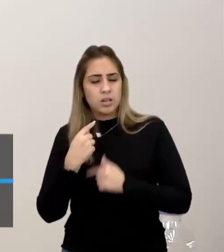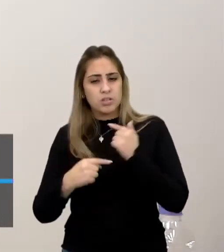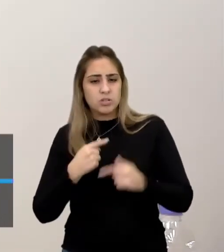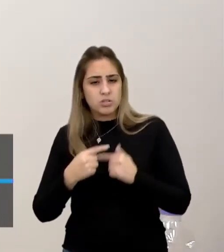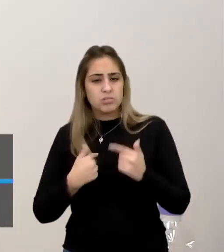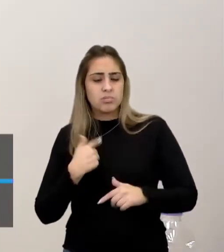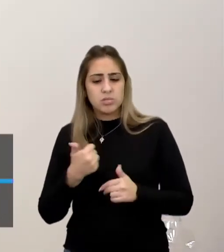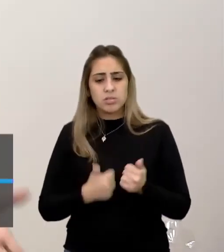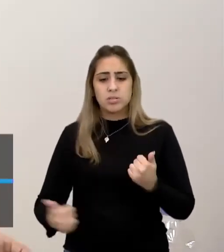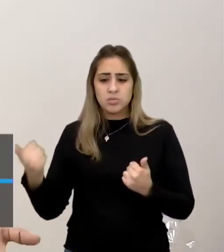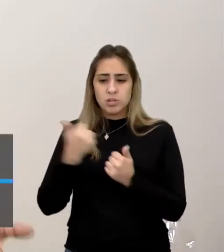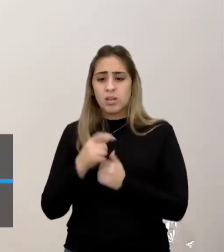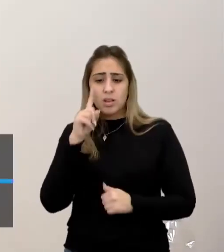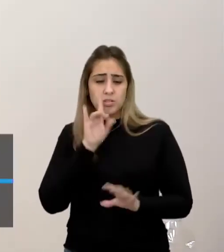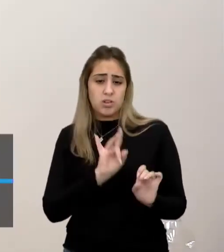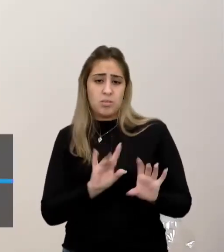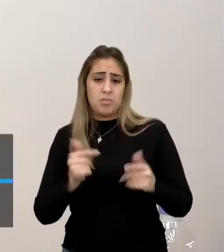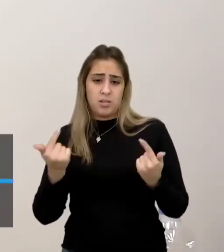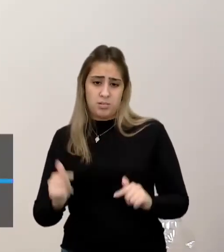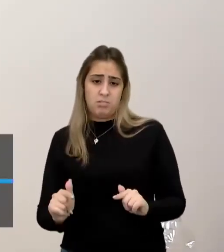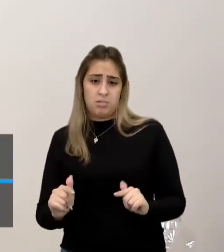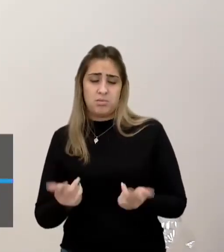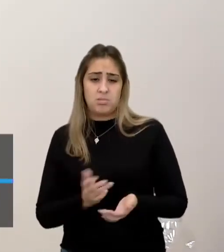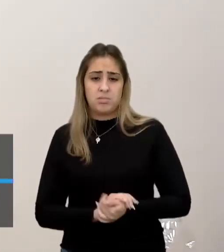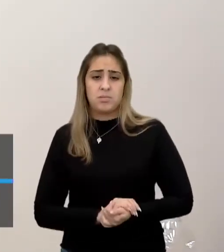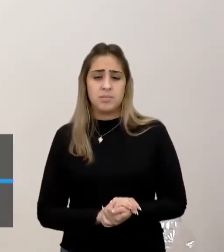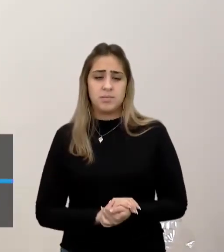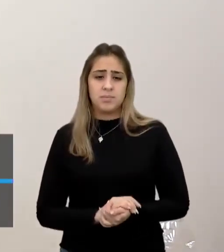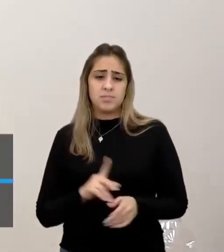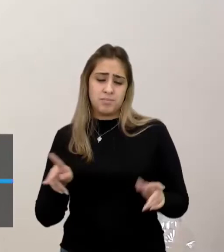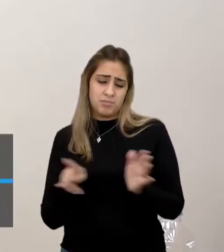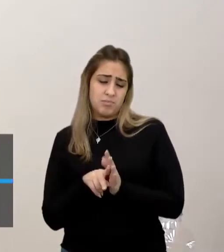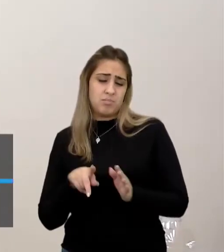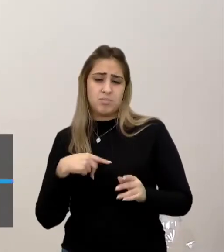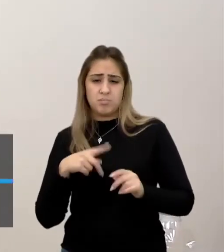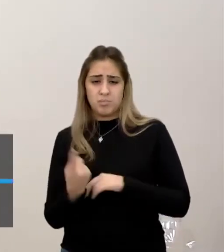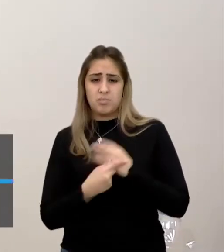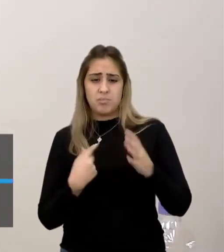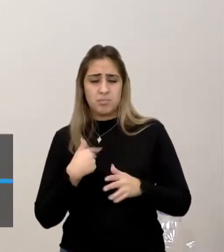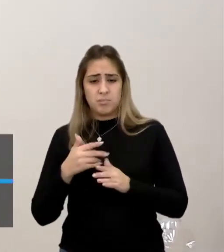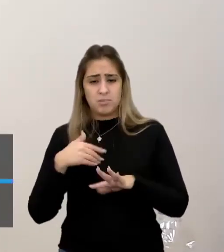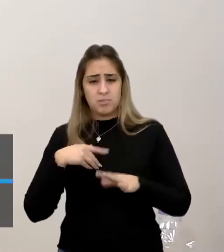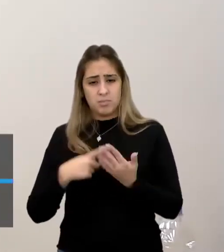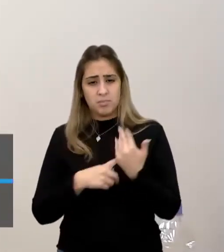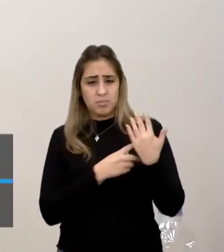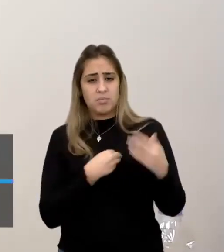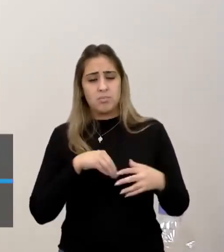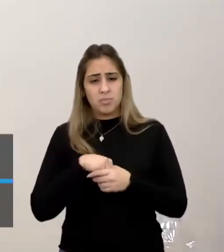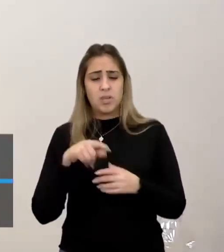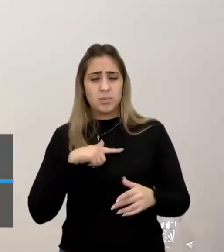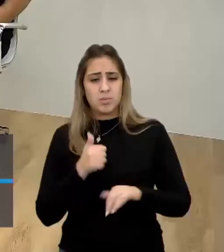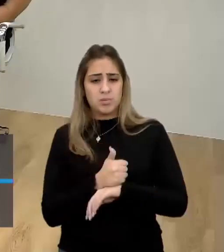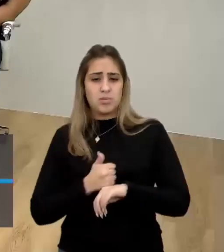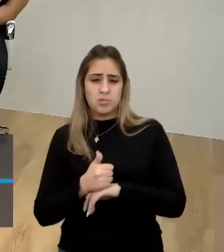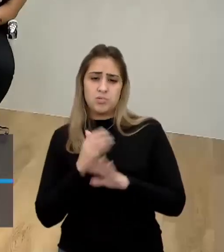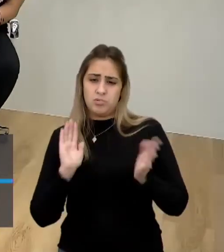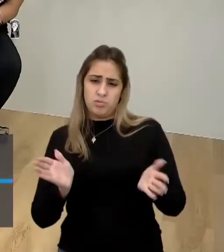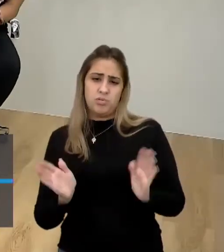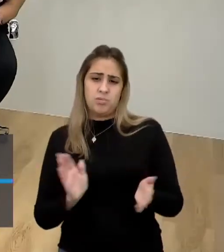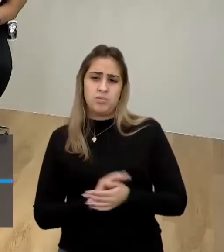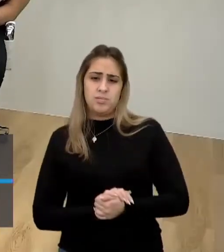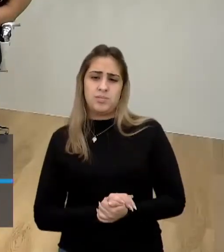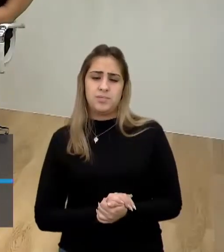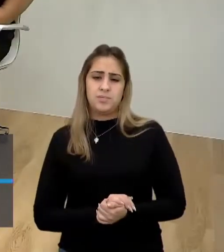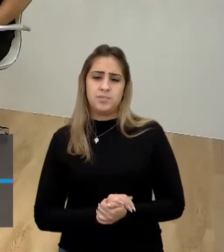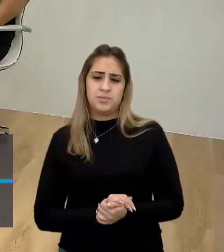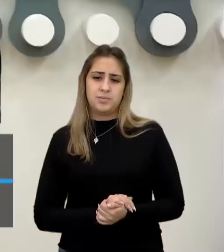que está sendo substituída cada vez mais pela máquina, né? Por uma gravação. Ainda tem profissionais, Já né? Já